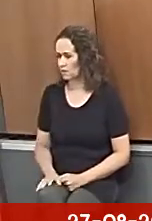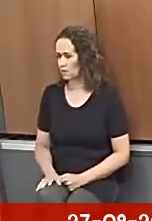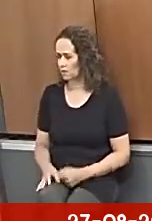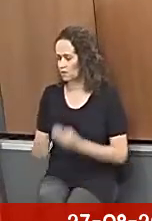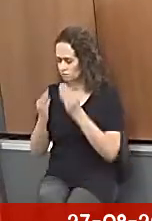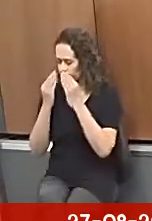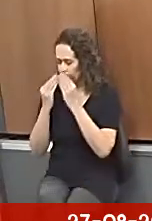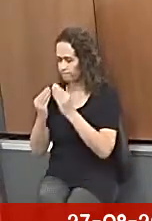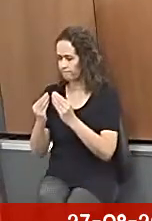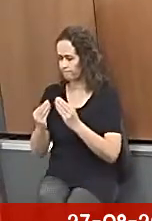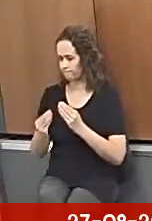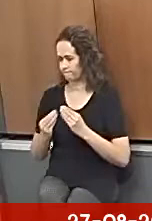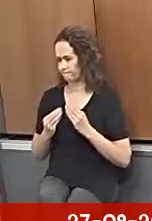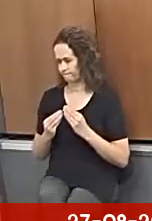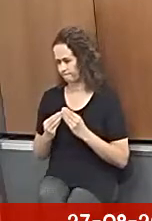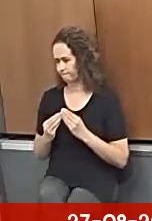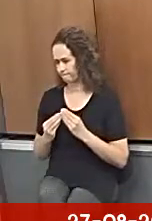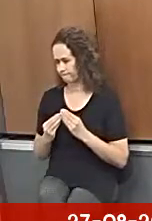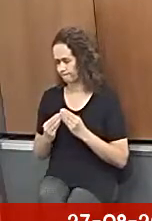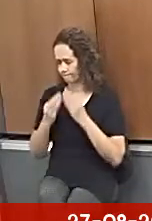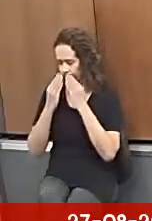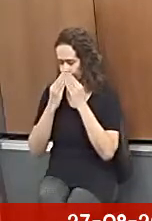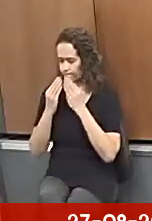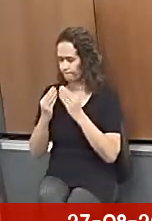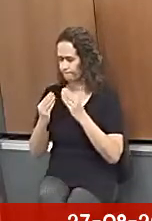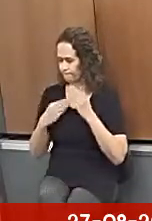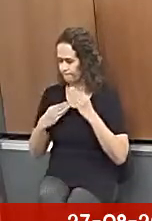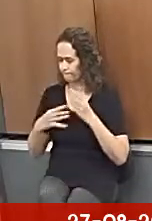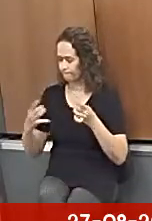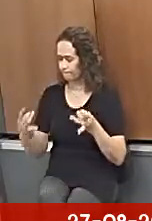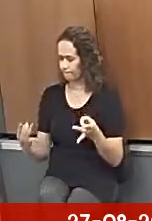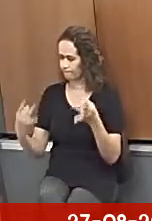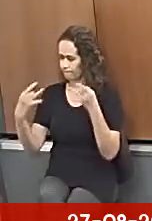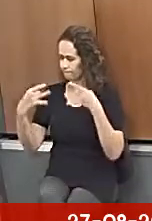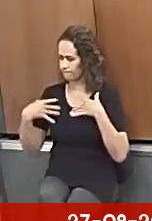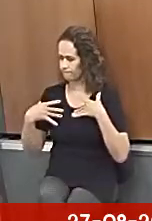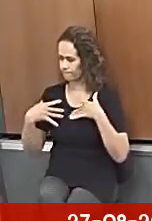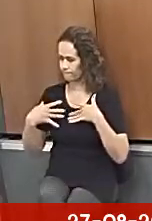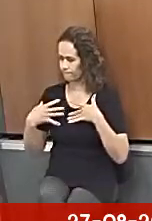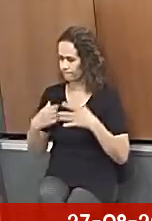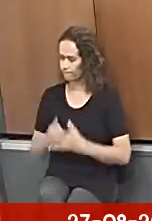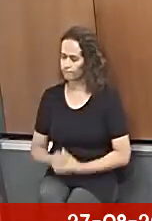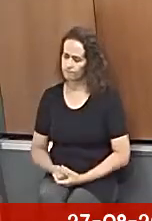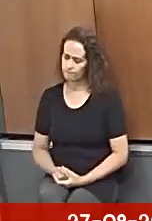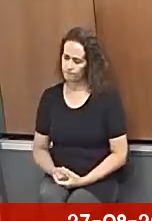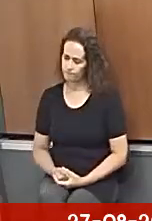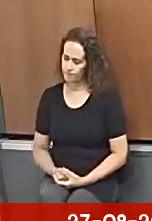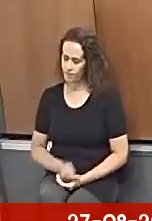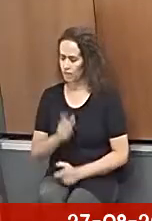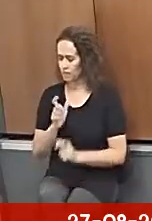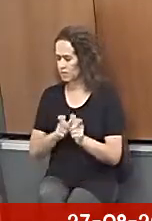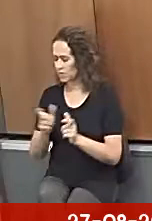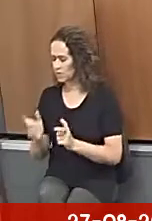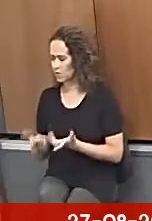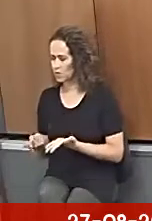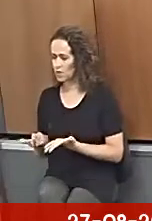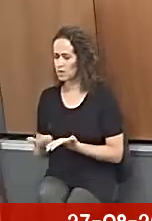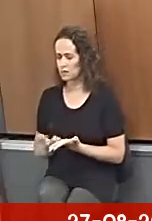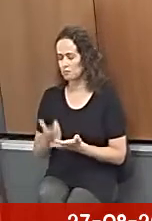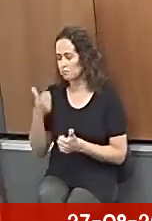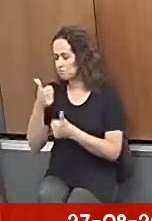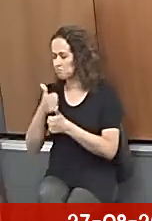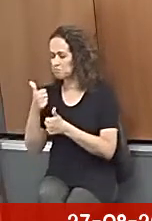que são humilhadas que são excluídas e que normalmente não têm ninguém que fale por